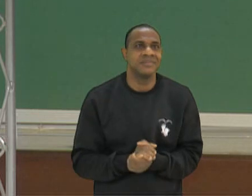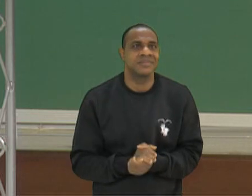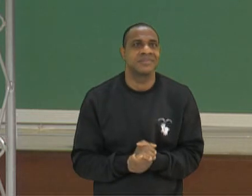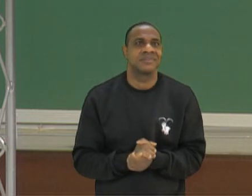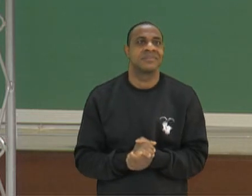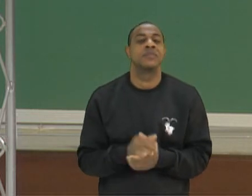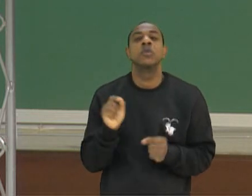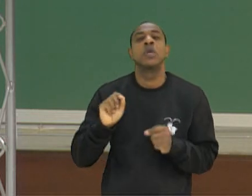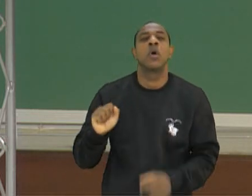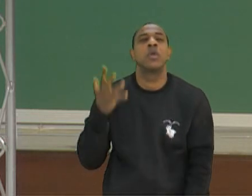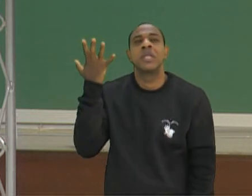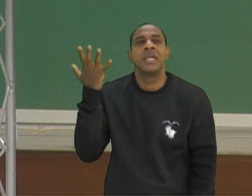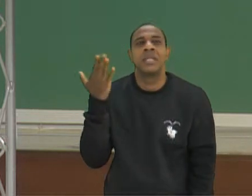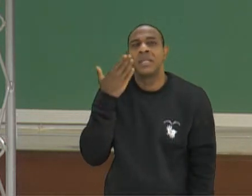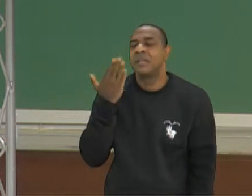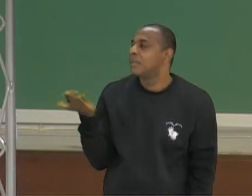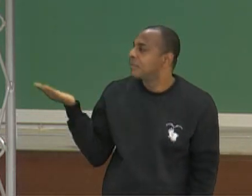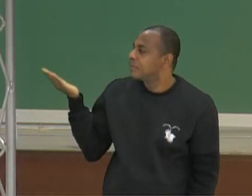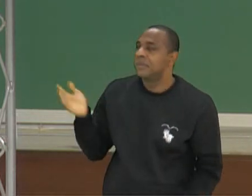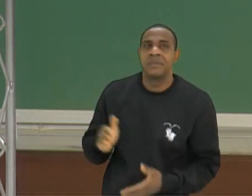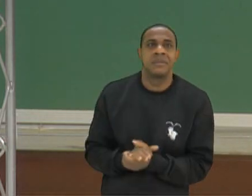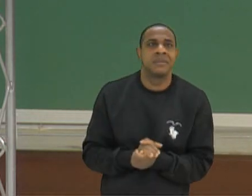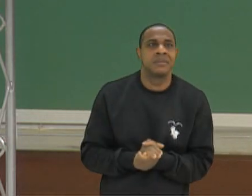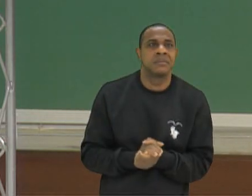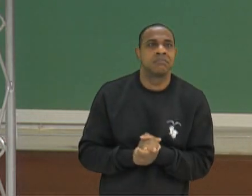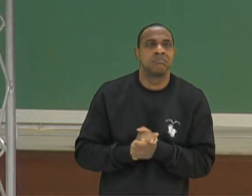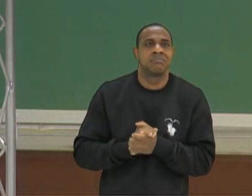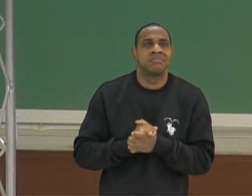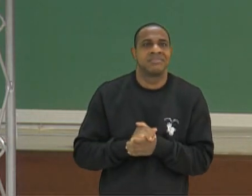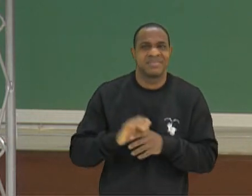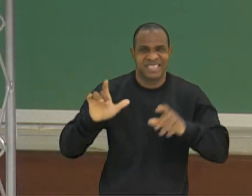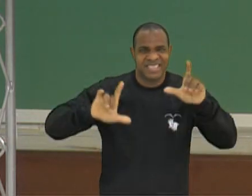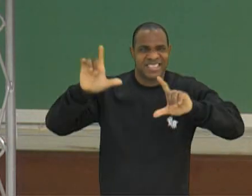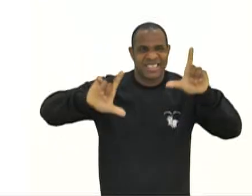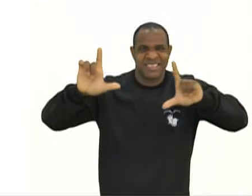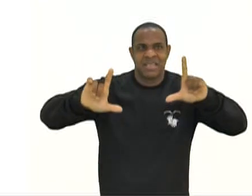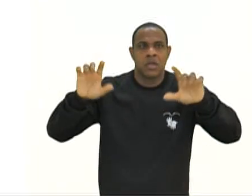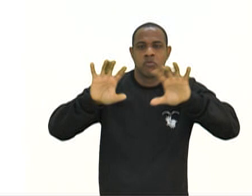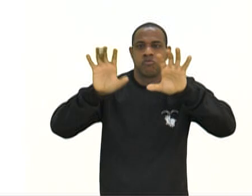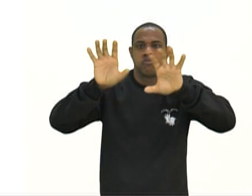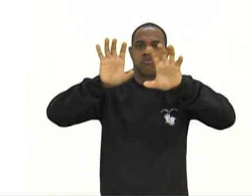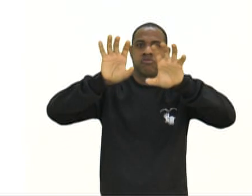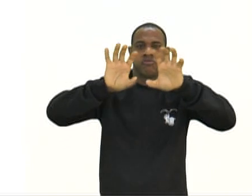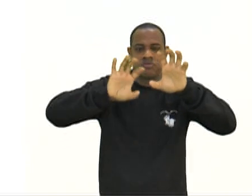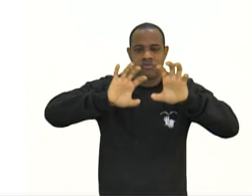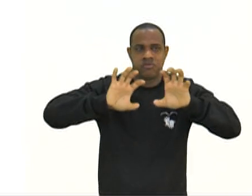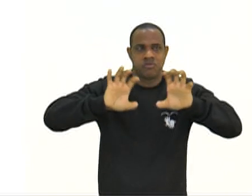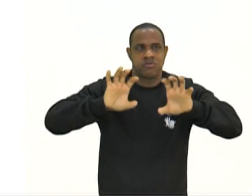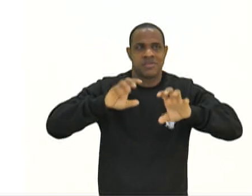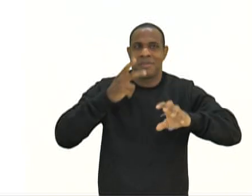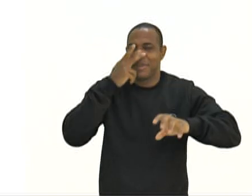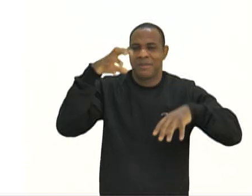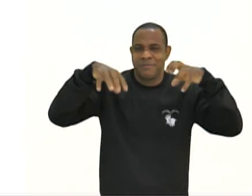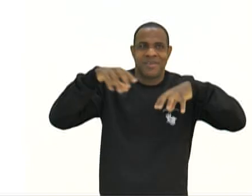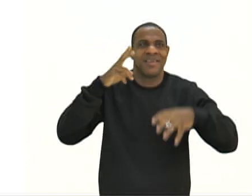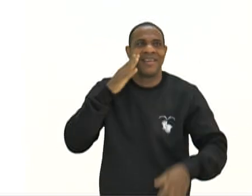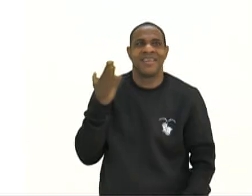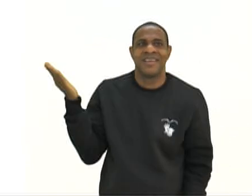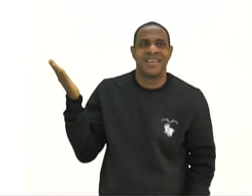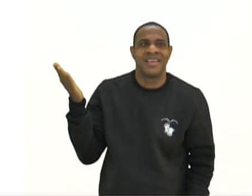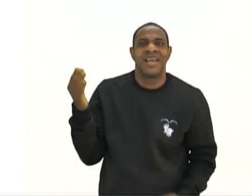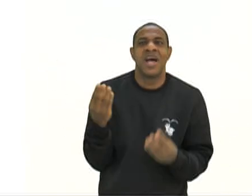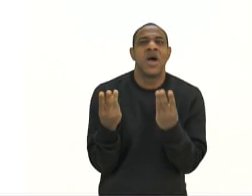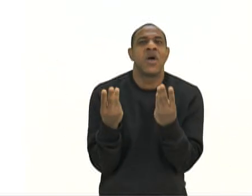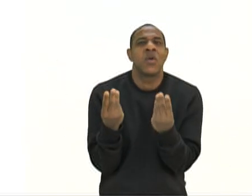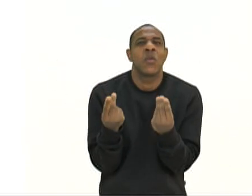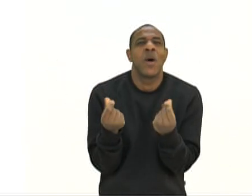que acontece como referência disso aí? Chuviscos na imagem. Temos ali então uma queda de